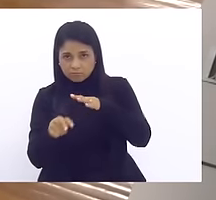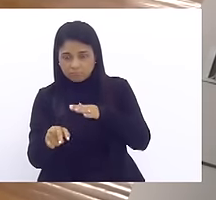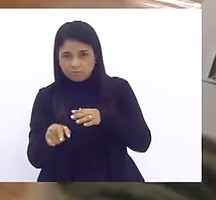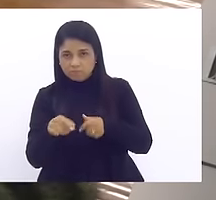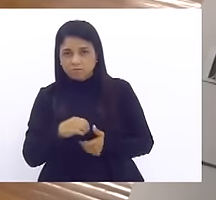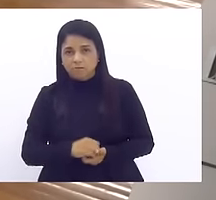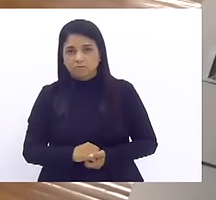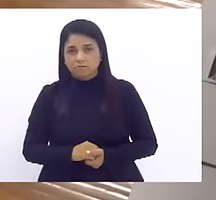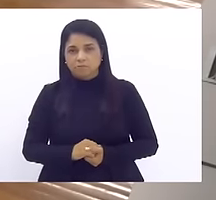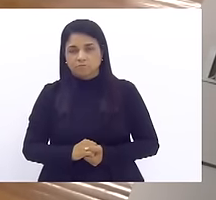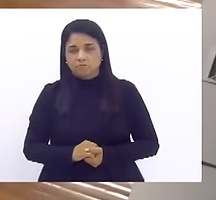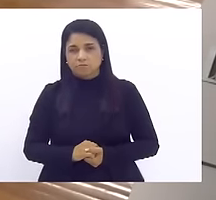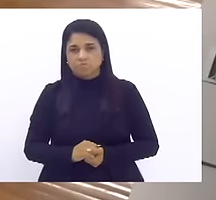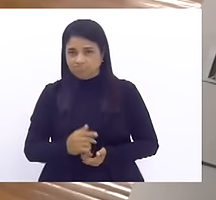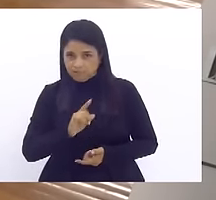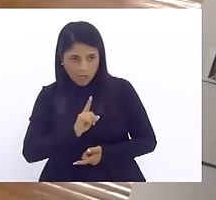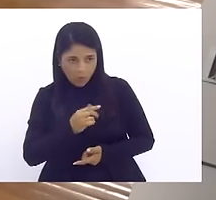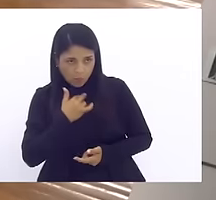pode